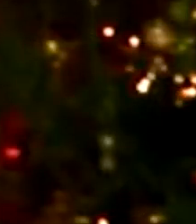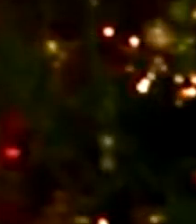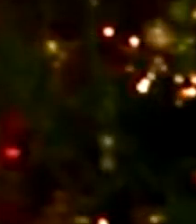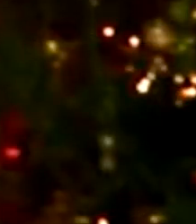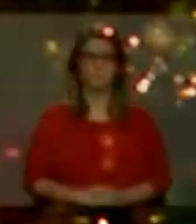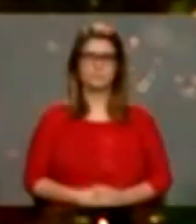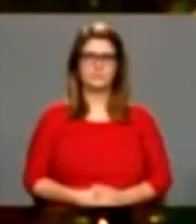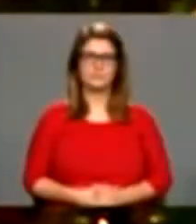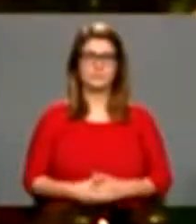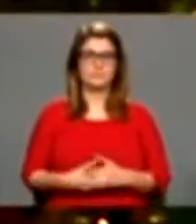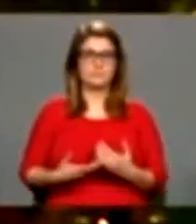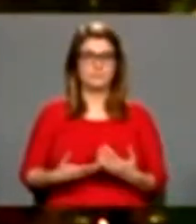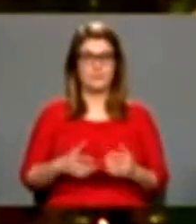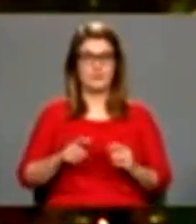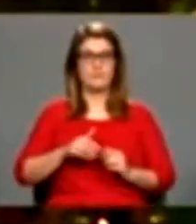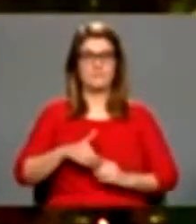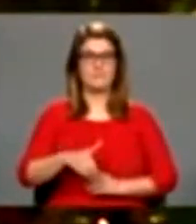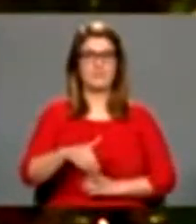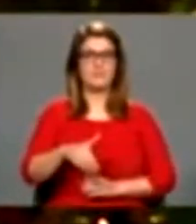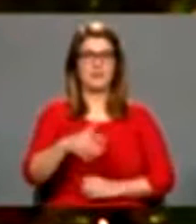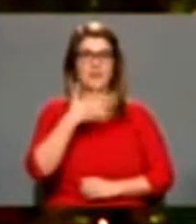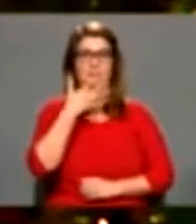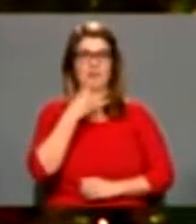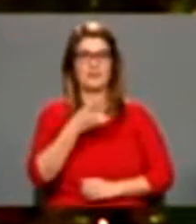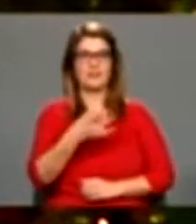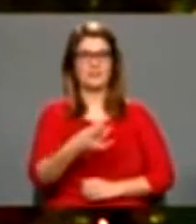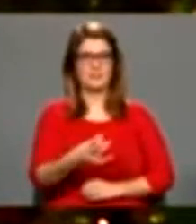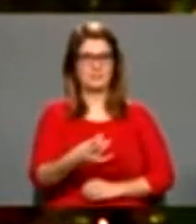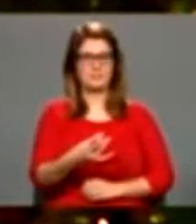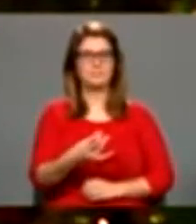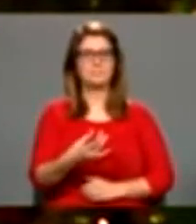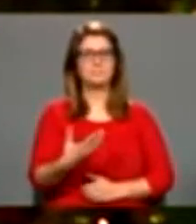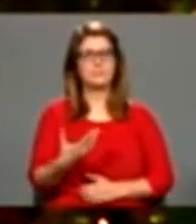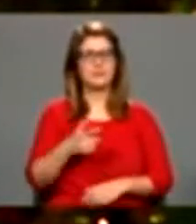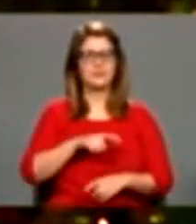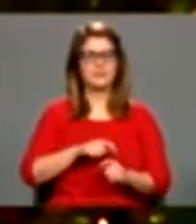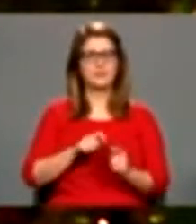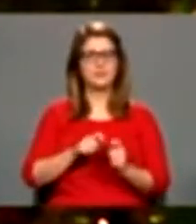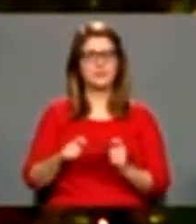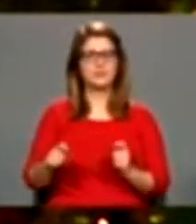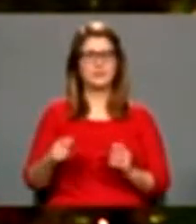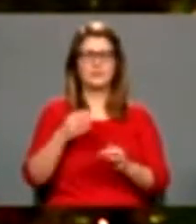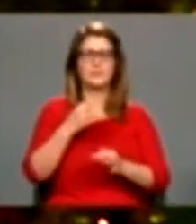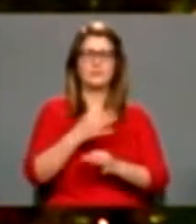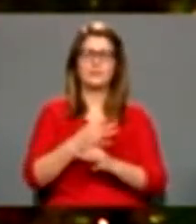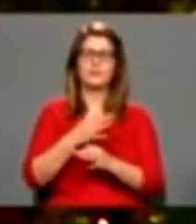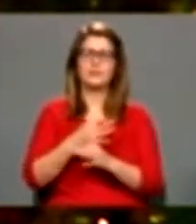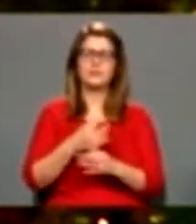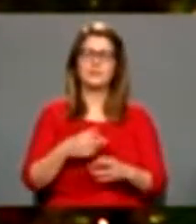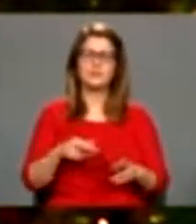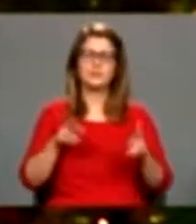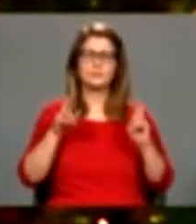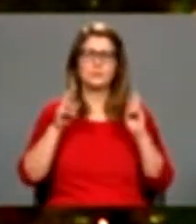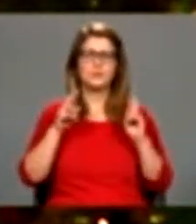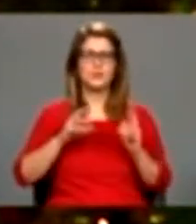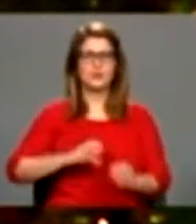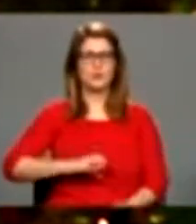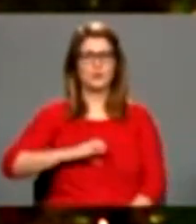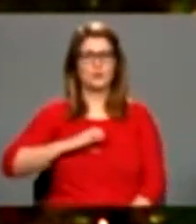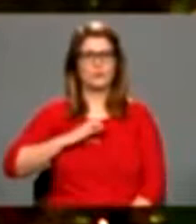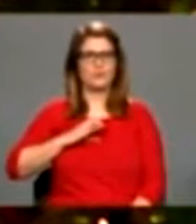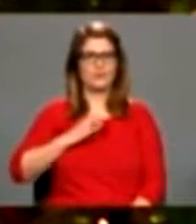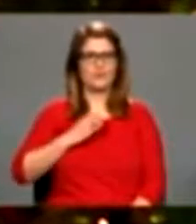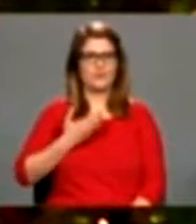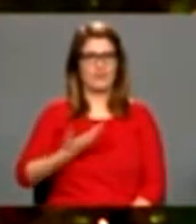mesmo às portas de mais um natal este é um tempo de celebração diz frança e de confiança